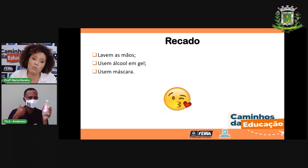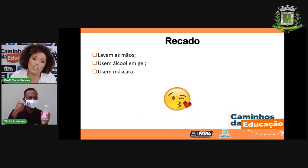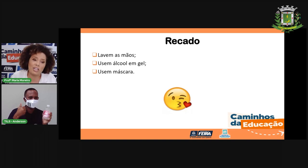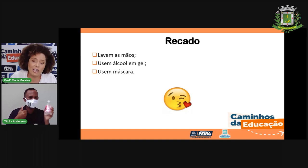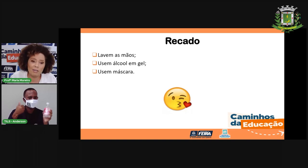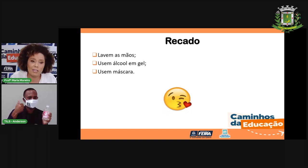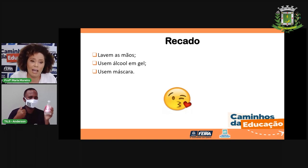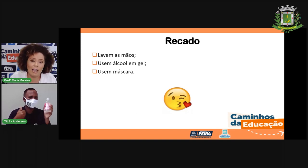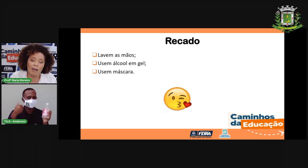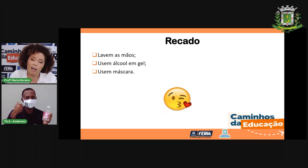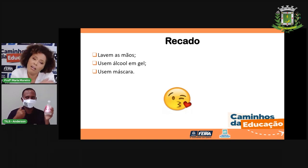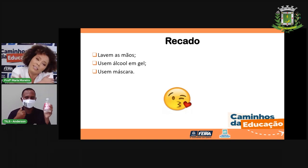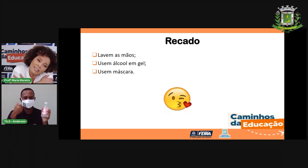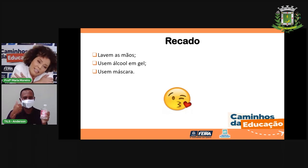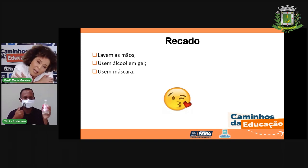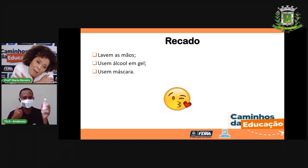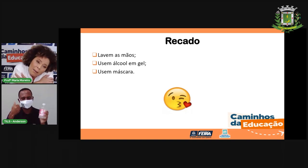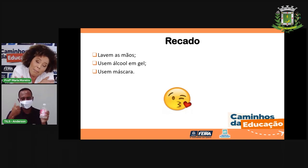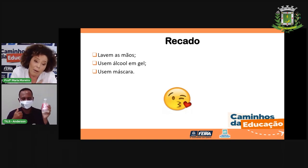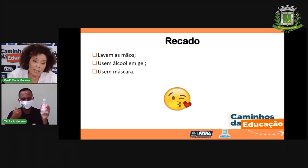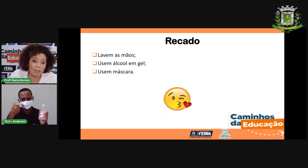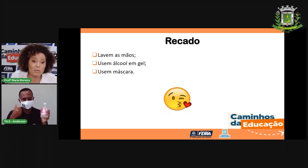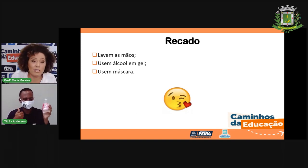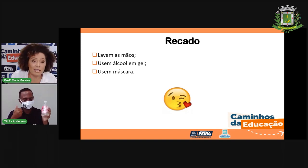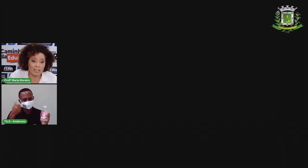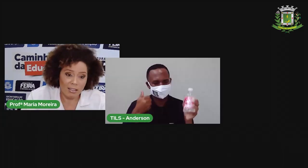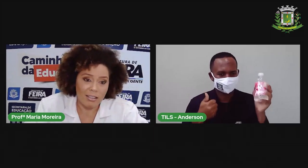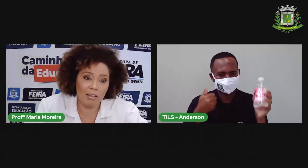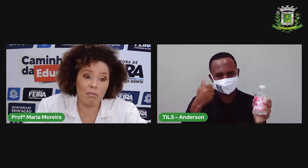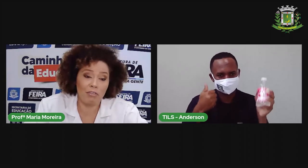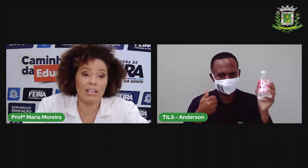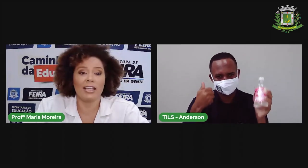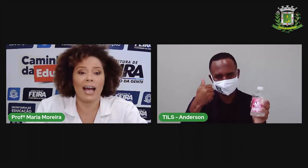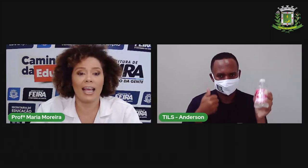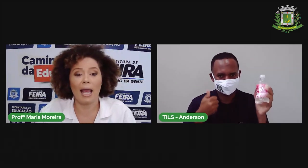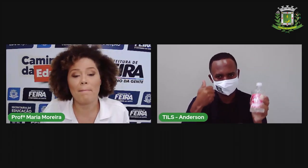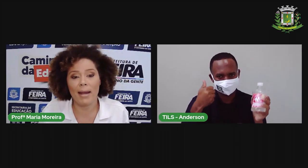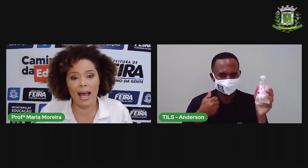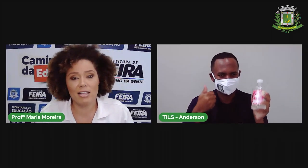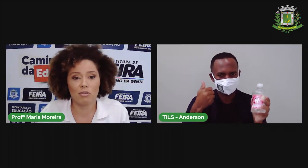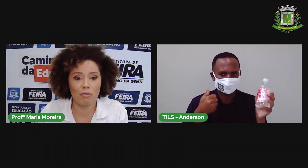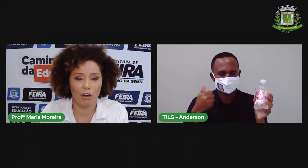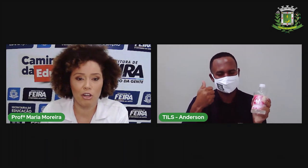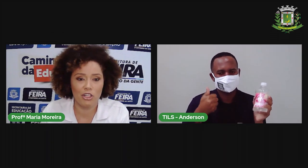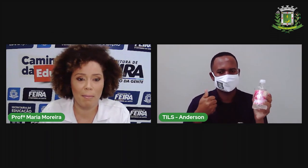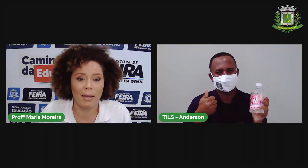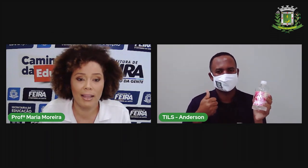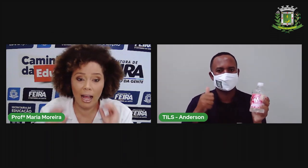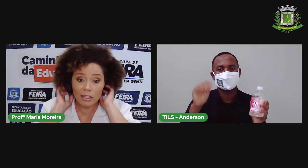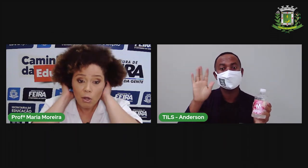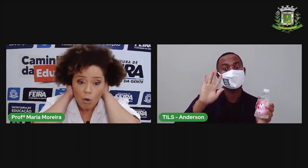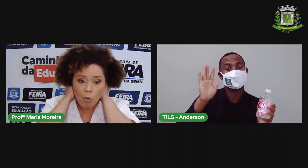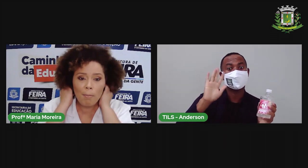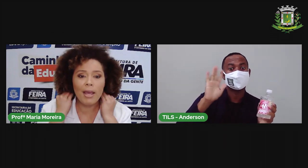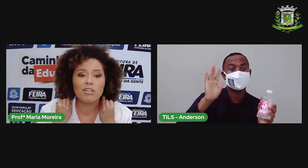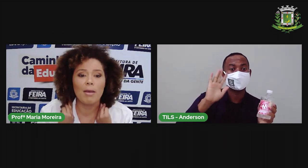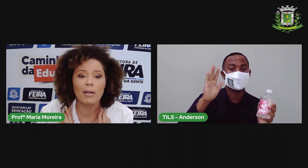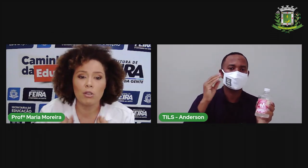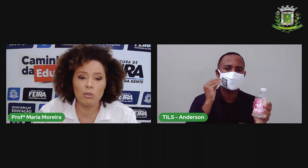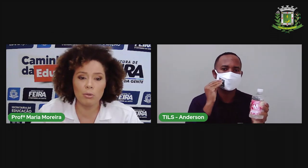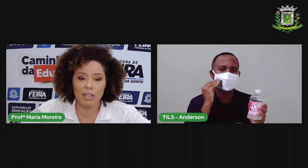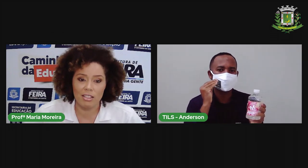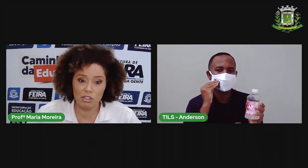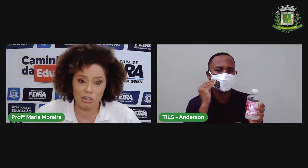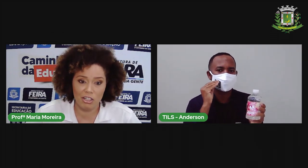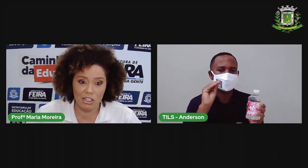juntinhos aí, ó. E podemos, enfim, dar aquele abraço forte e apertado. Um beijo